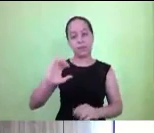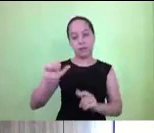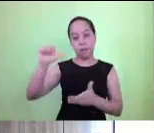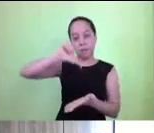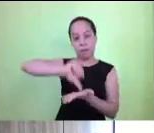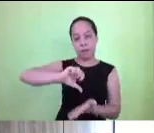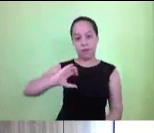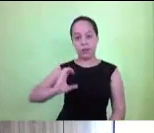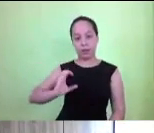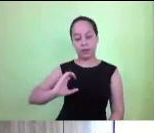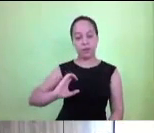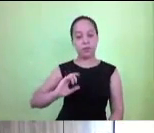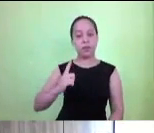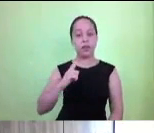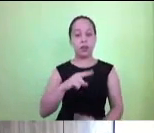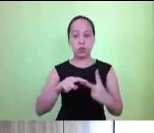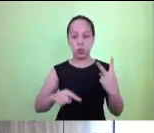2 inscritos.